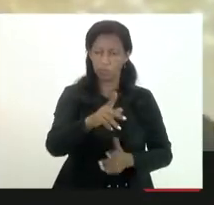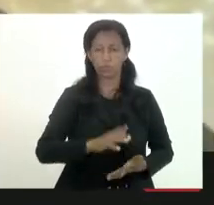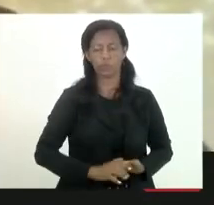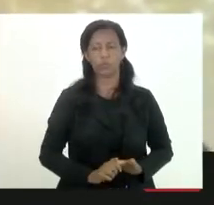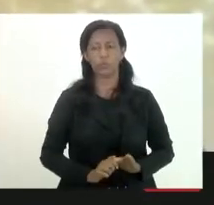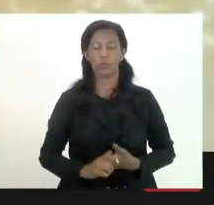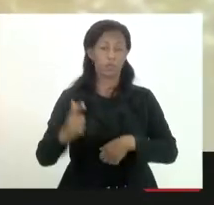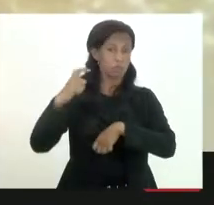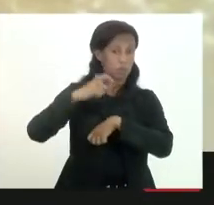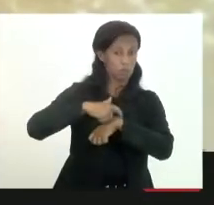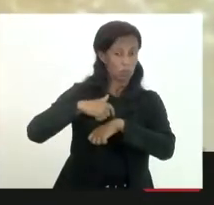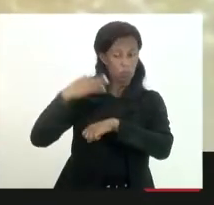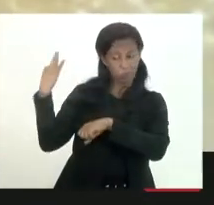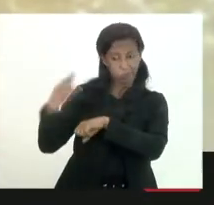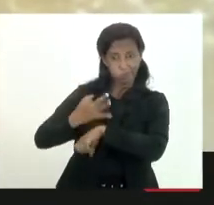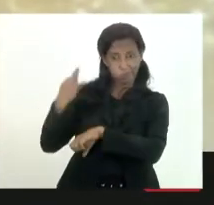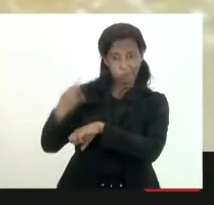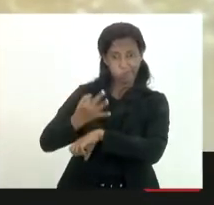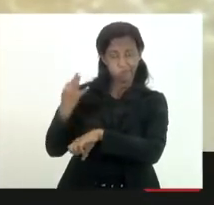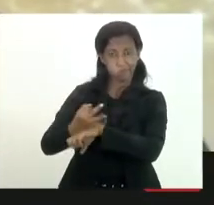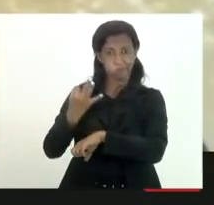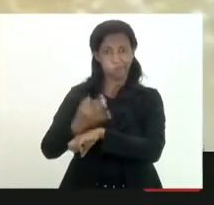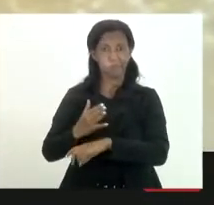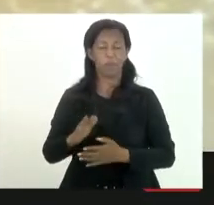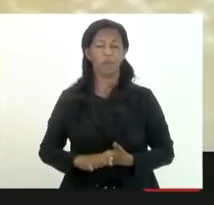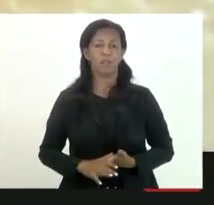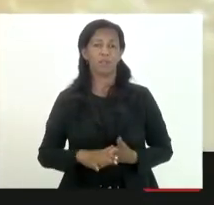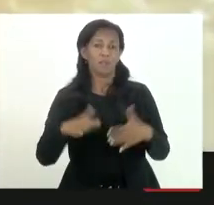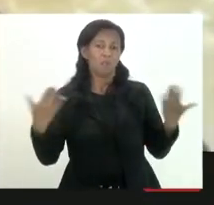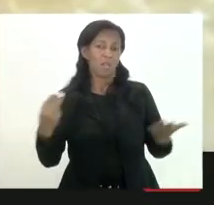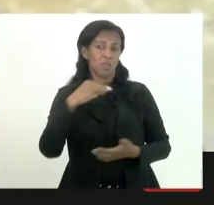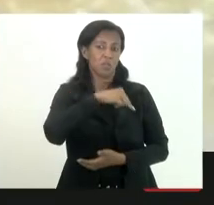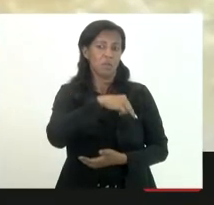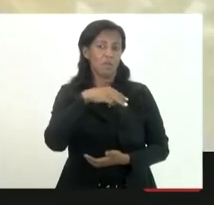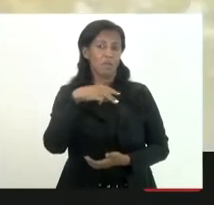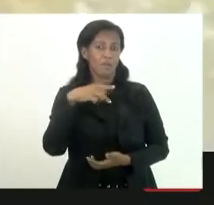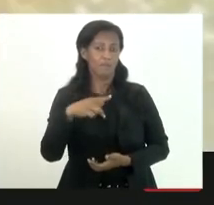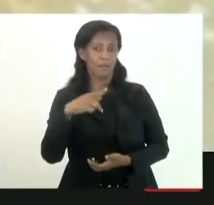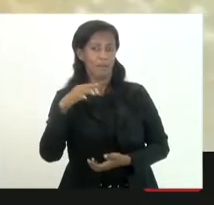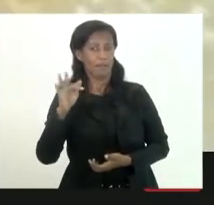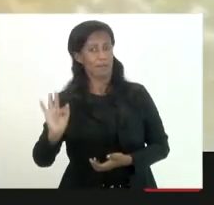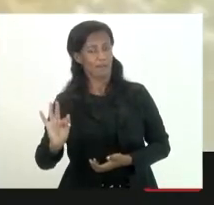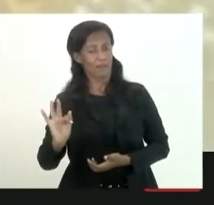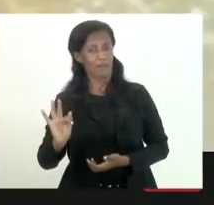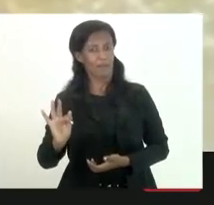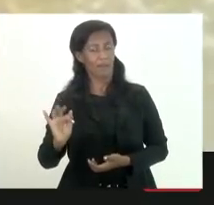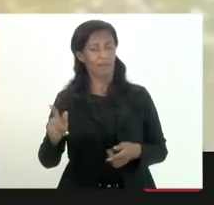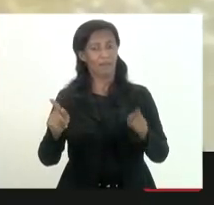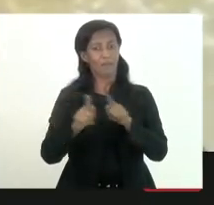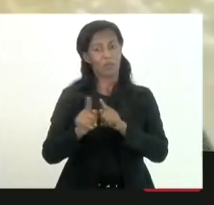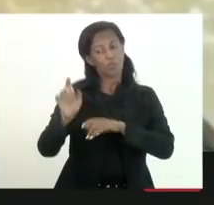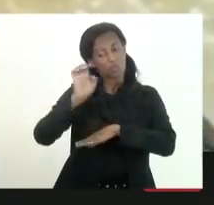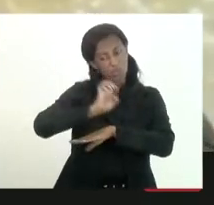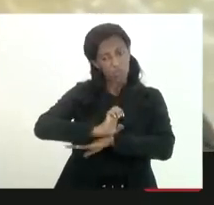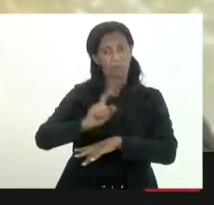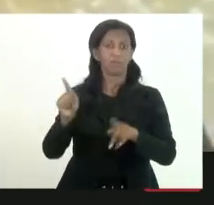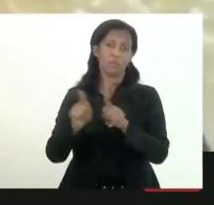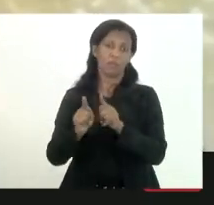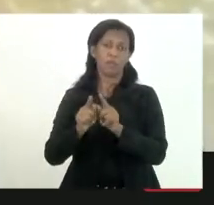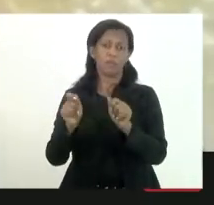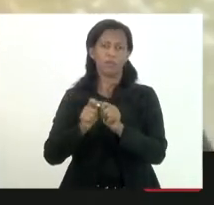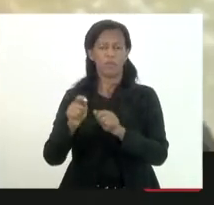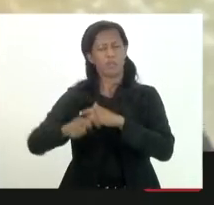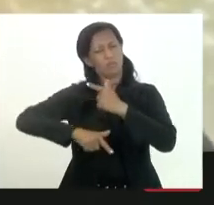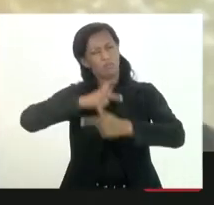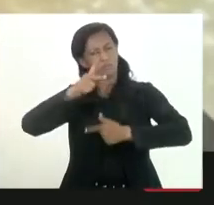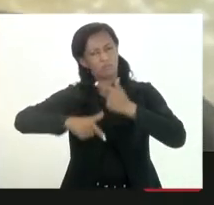nesses momentos de intolerância. Acho que o Ministério Público Federal e o Estadual fazem um excelente trabalho nisso